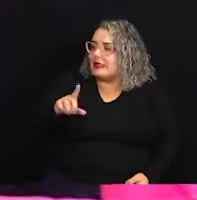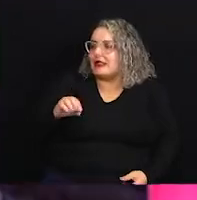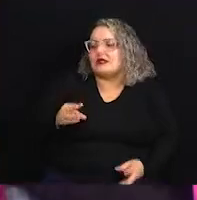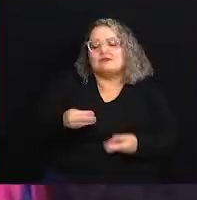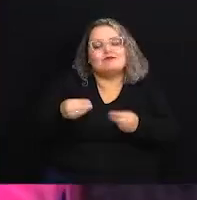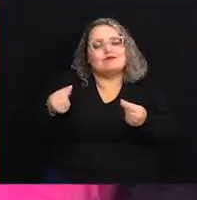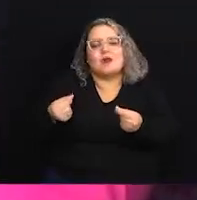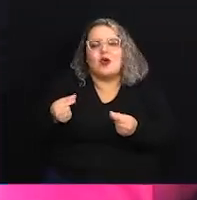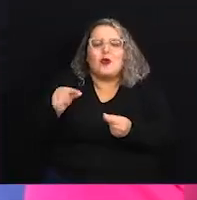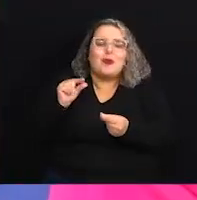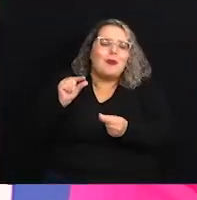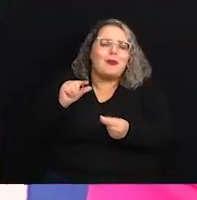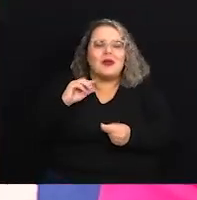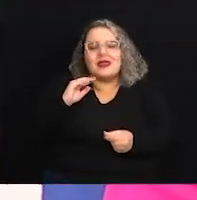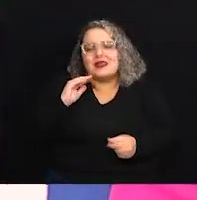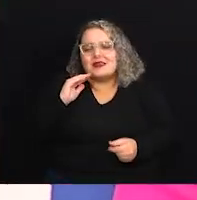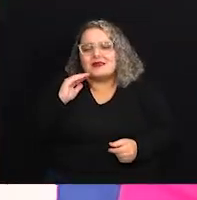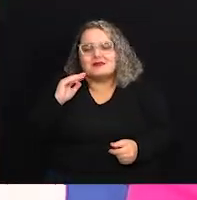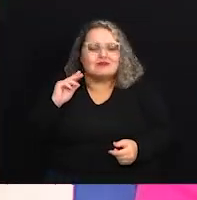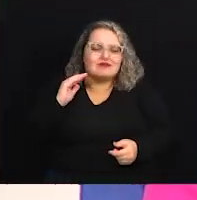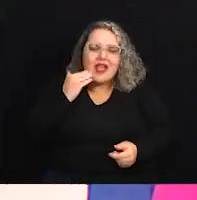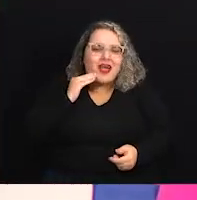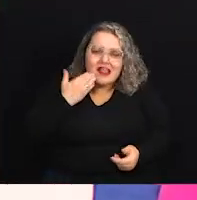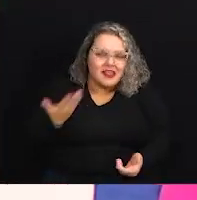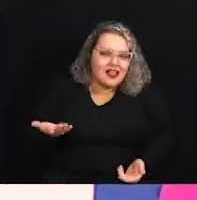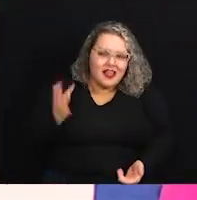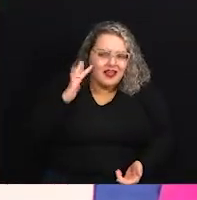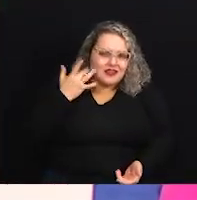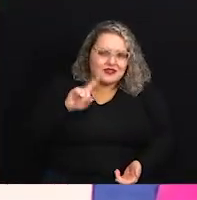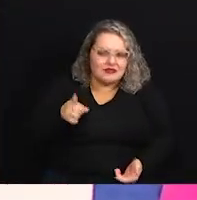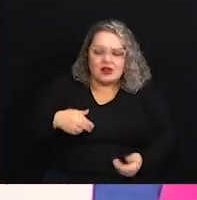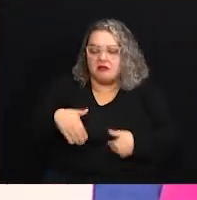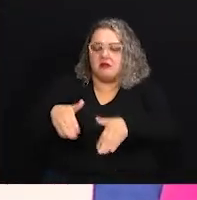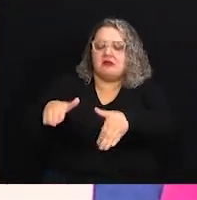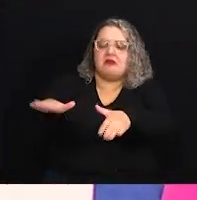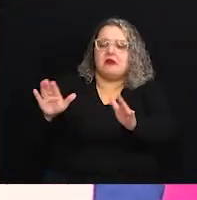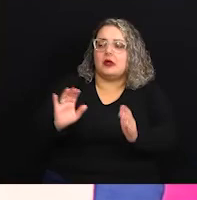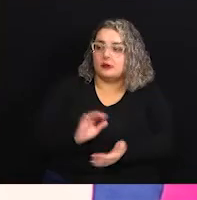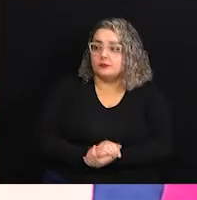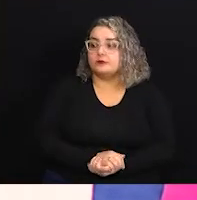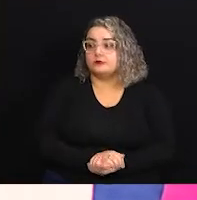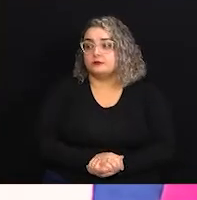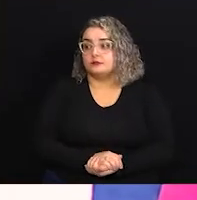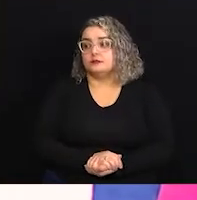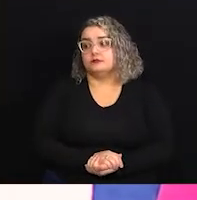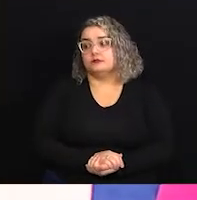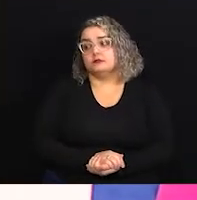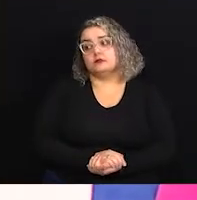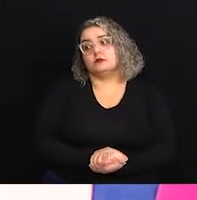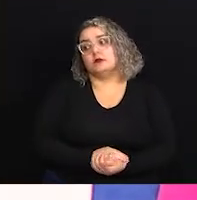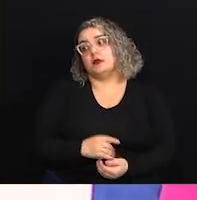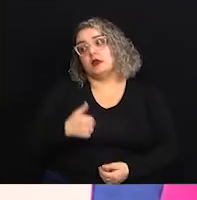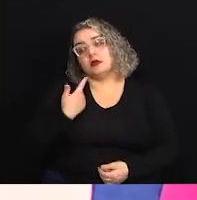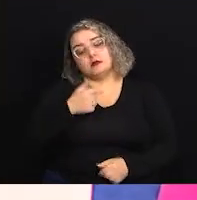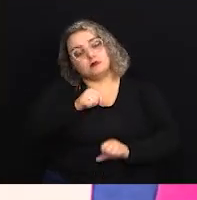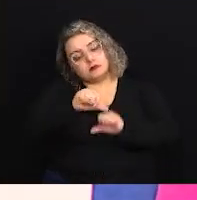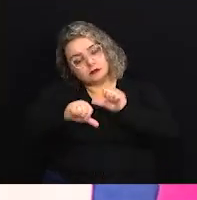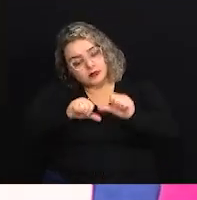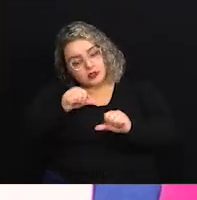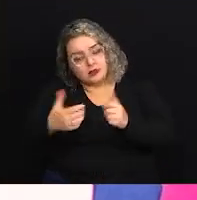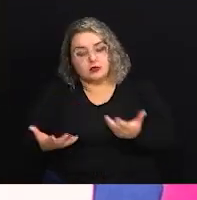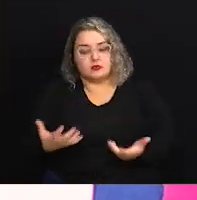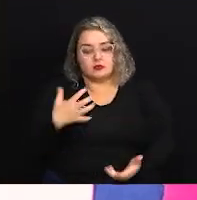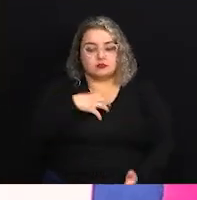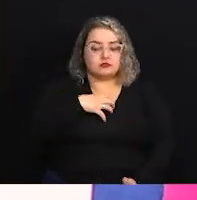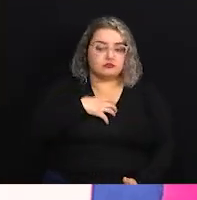pequeno defeito elas acham que não serve mais, elas põem para fora. E a gente dá uma outra roupagem para essas